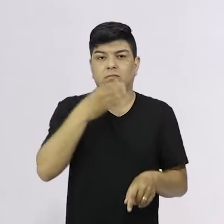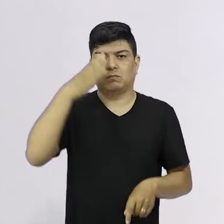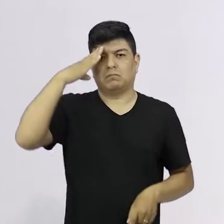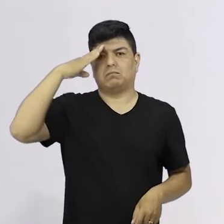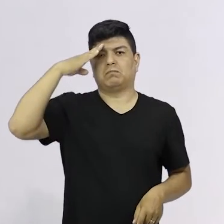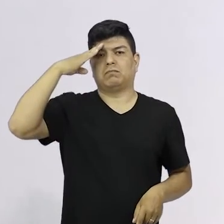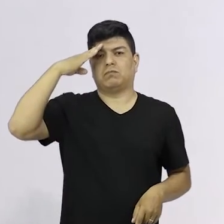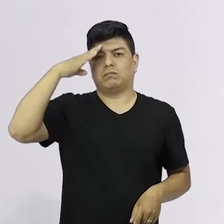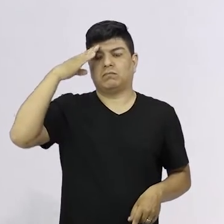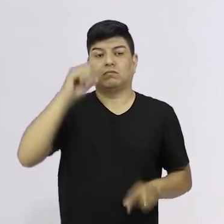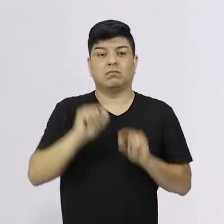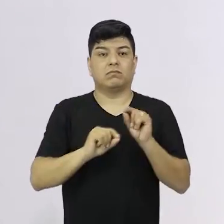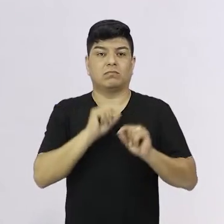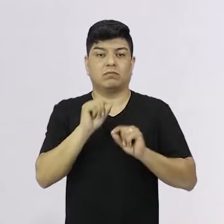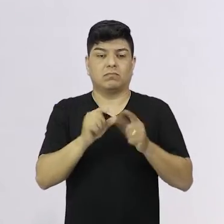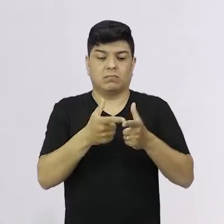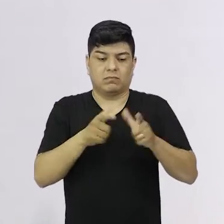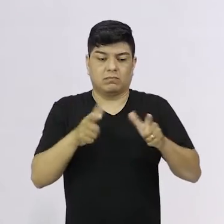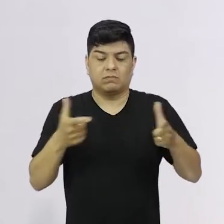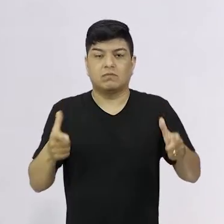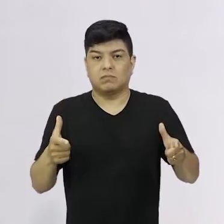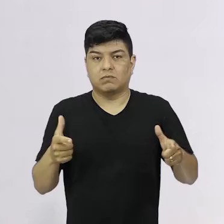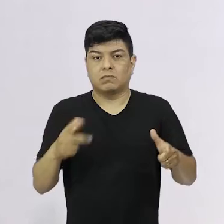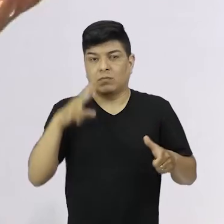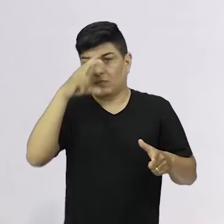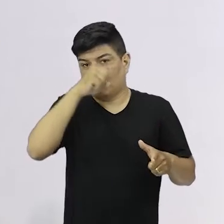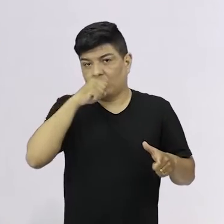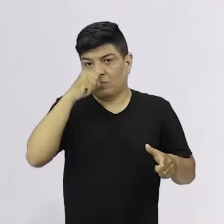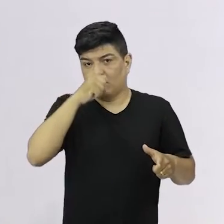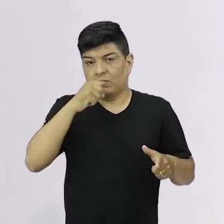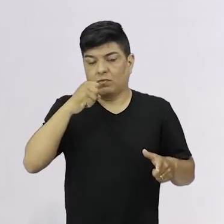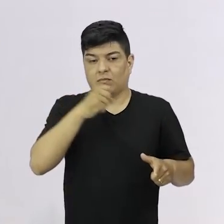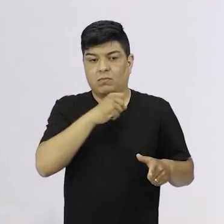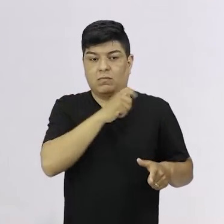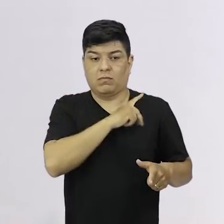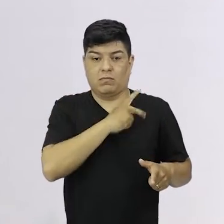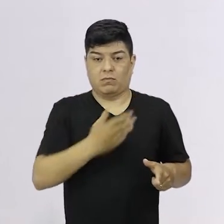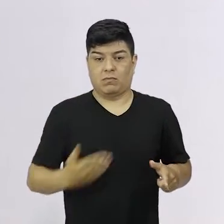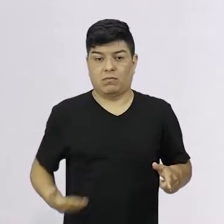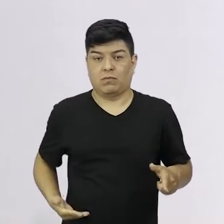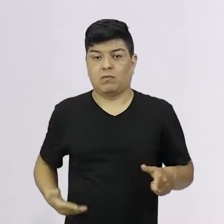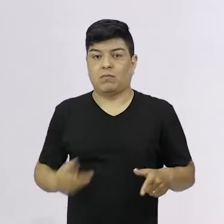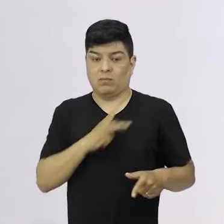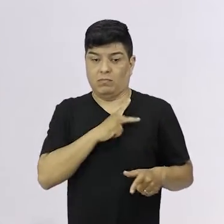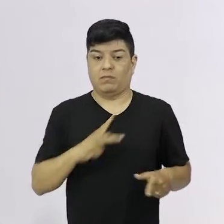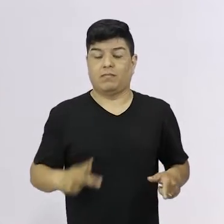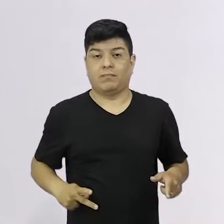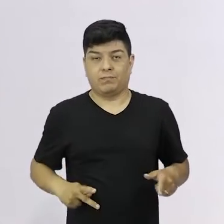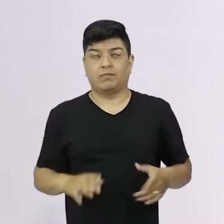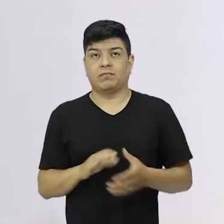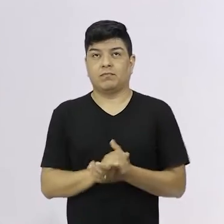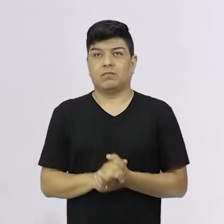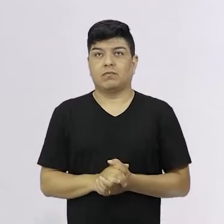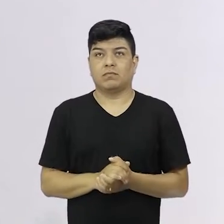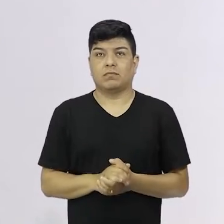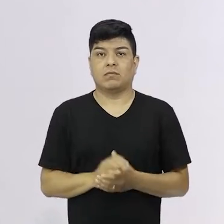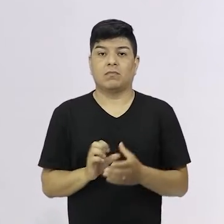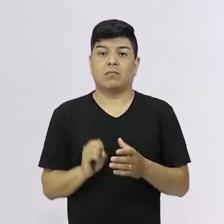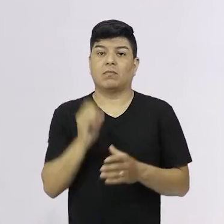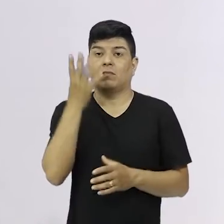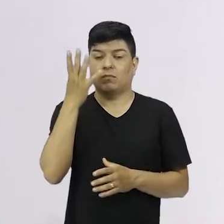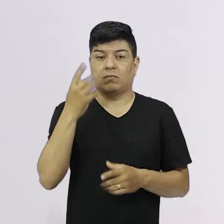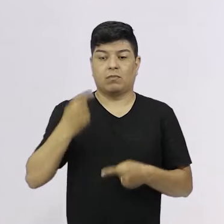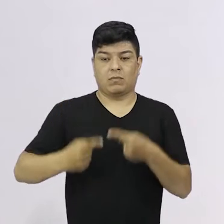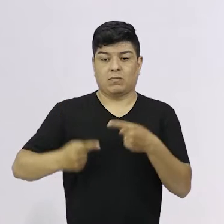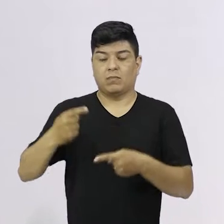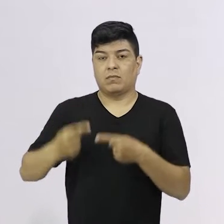ser uma extensão, então, desse poder do governador e até do presidente, tá? O coronelismo é um fenômeno na